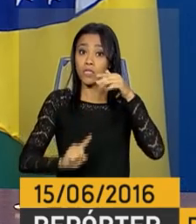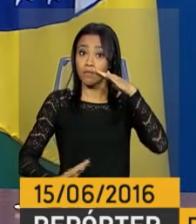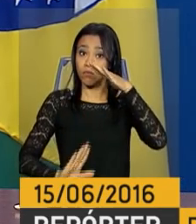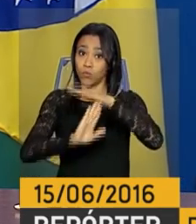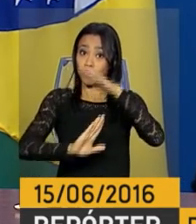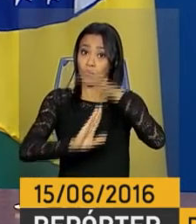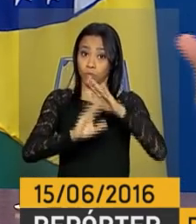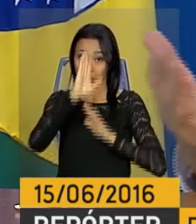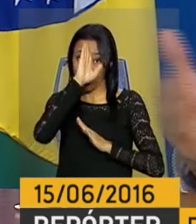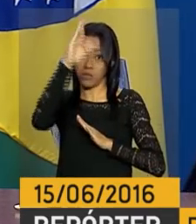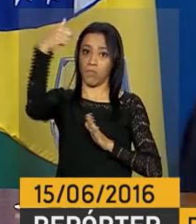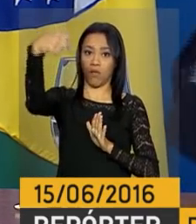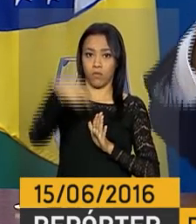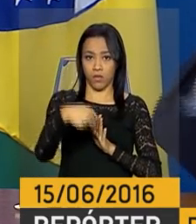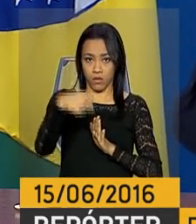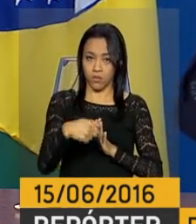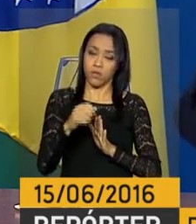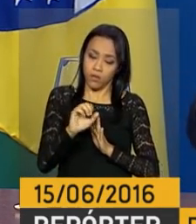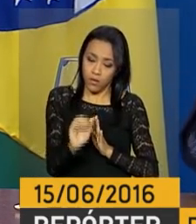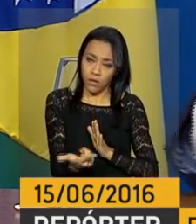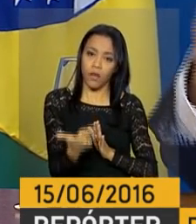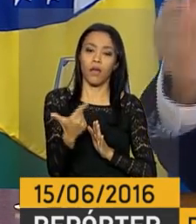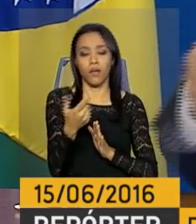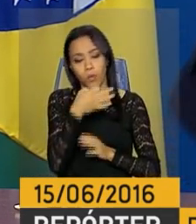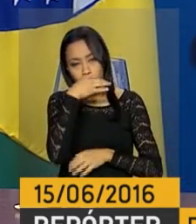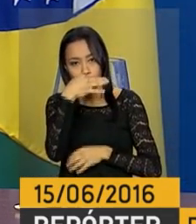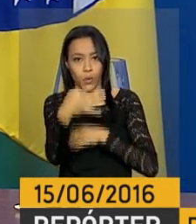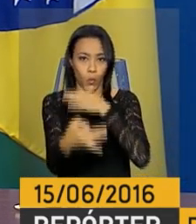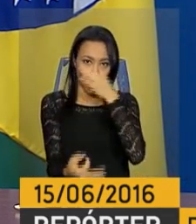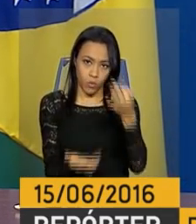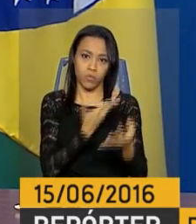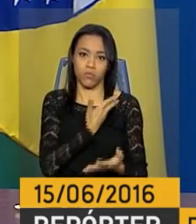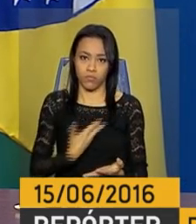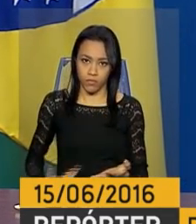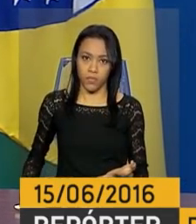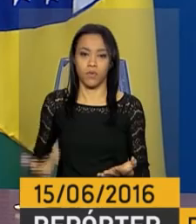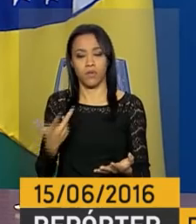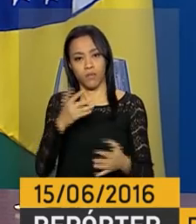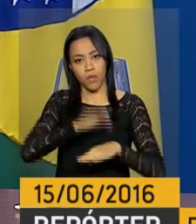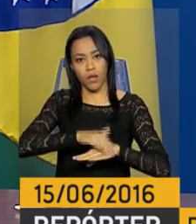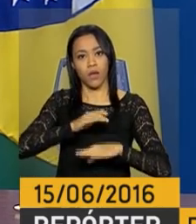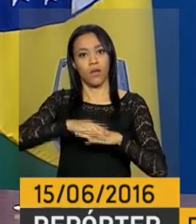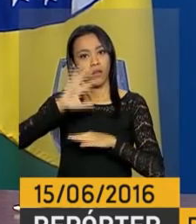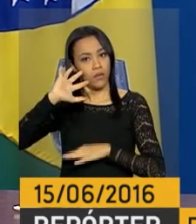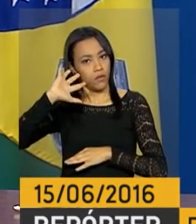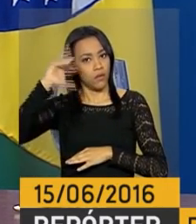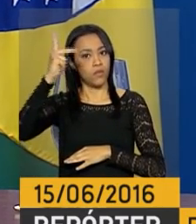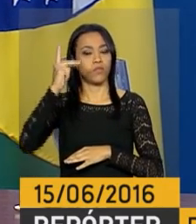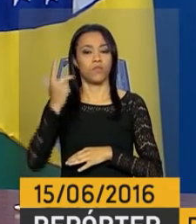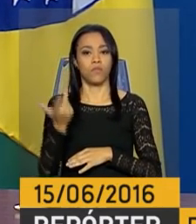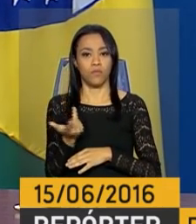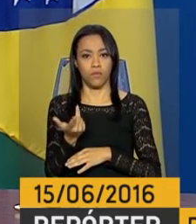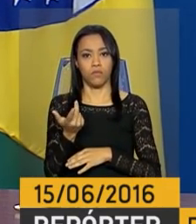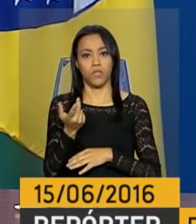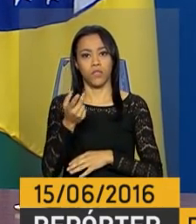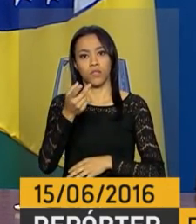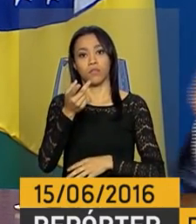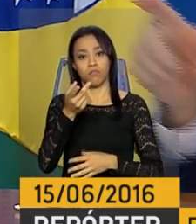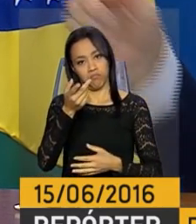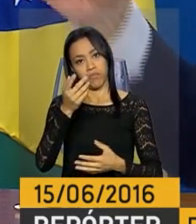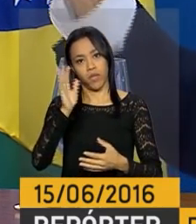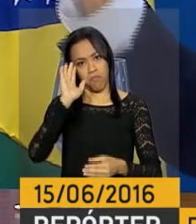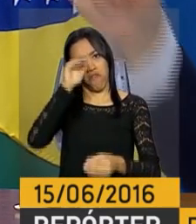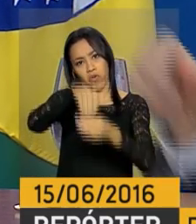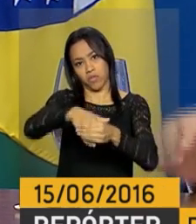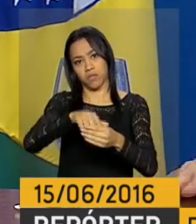certamente sempre estaremos dando as nossas opiniões, etc, para a decisão e julgamento do